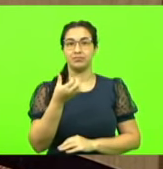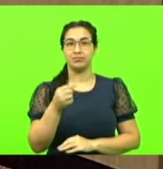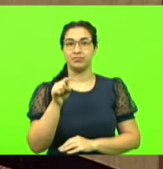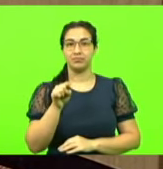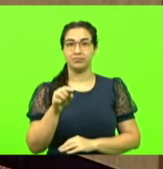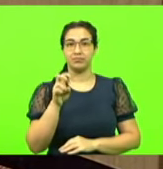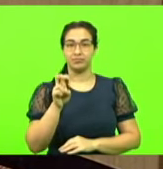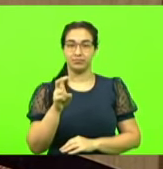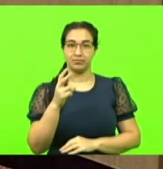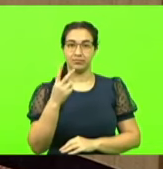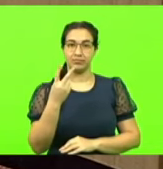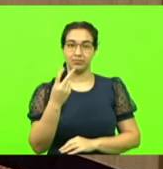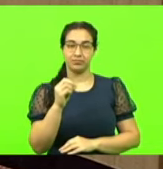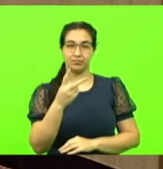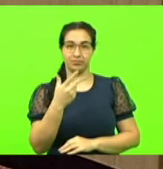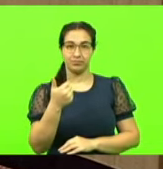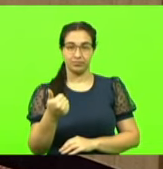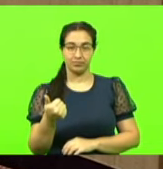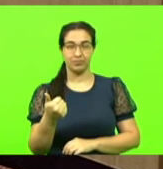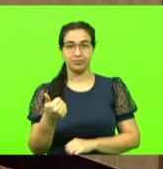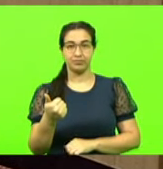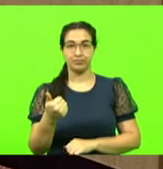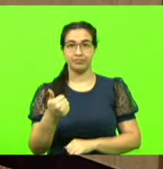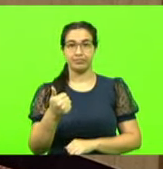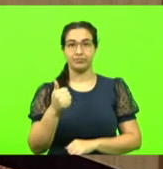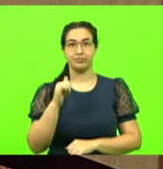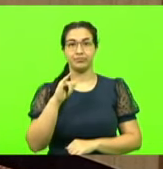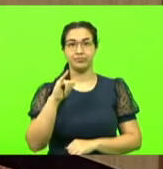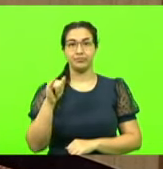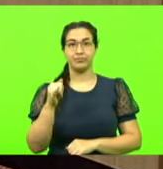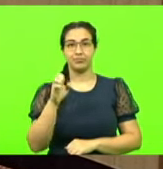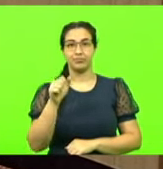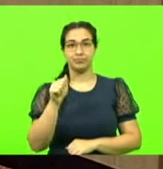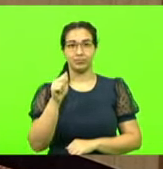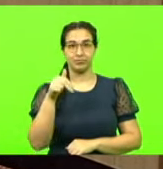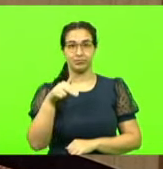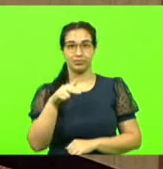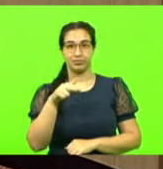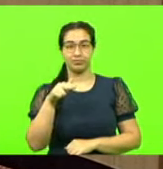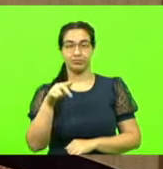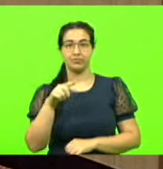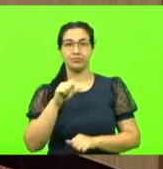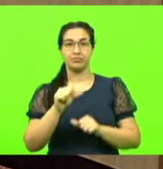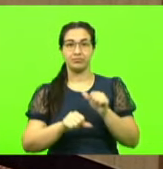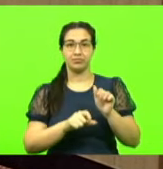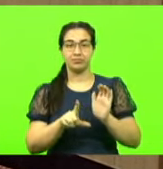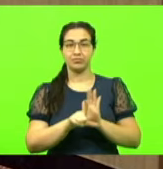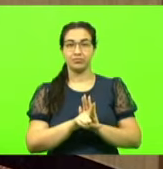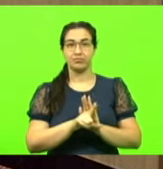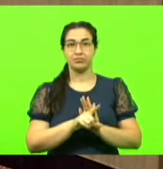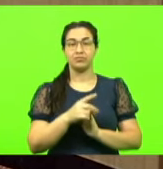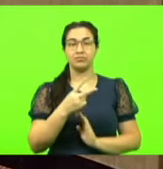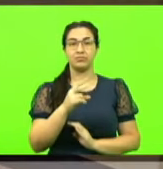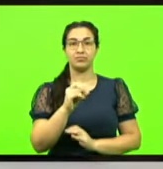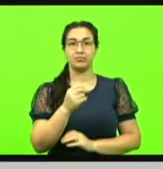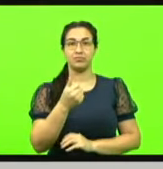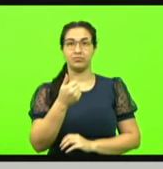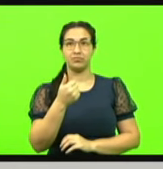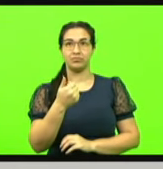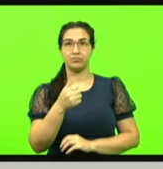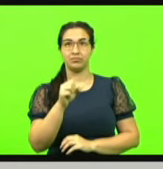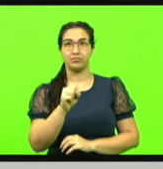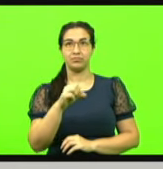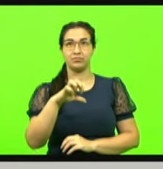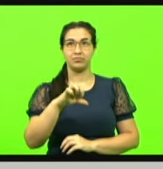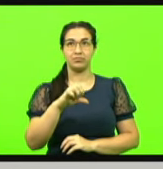136.5 de 2021, autor deputado Jean Kuhlmann, altera a Lei 10.501 de 1997, que dispõe